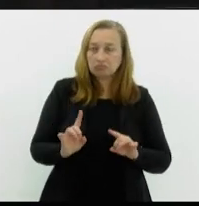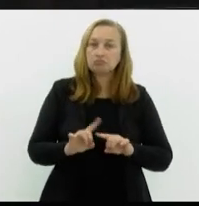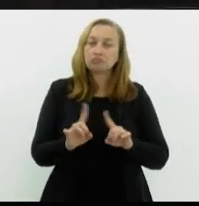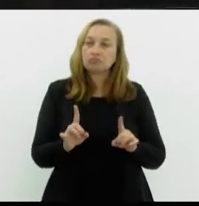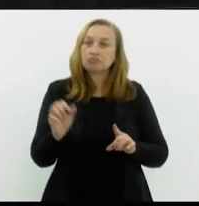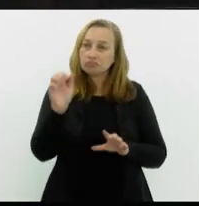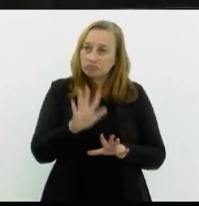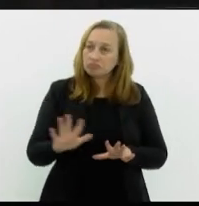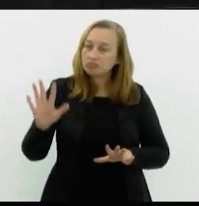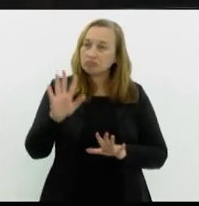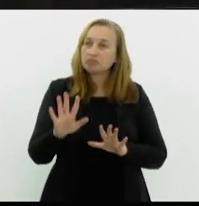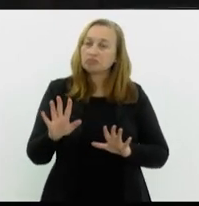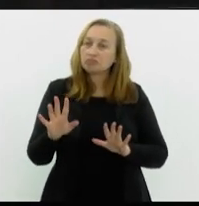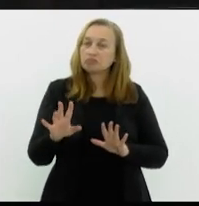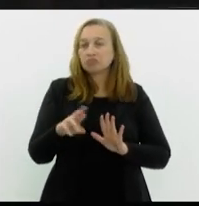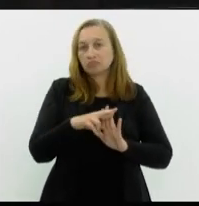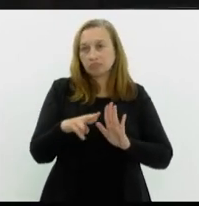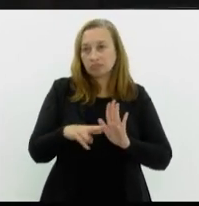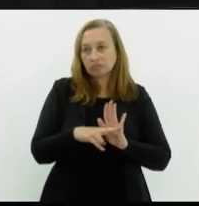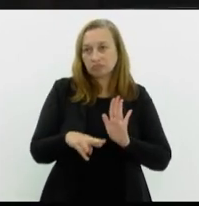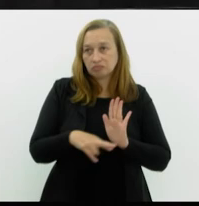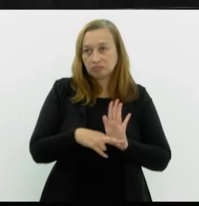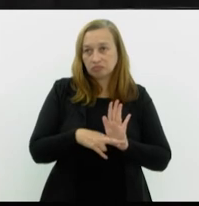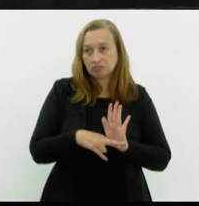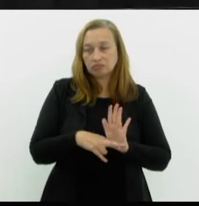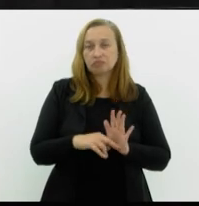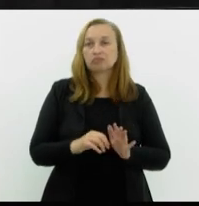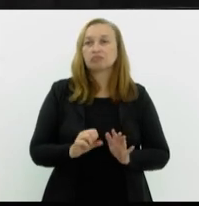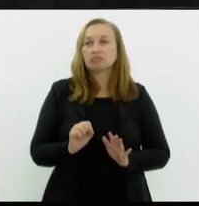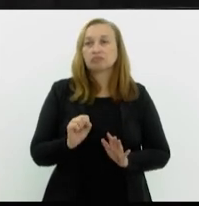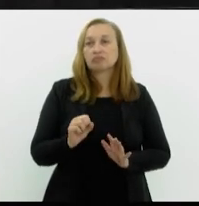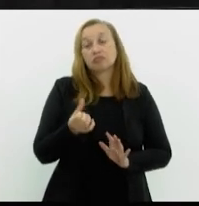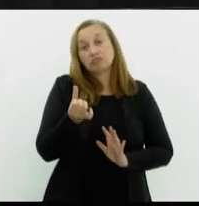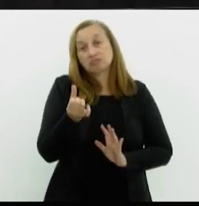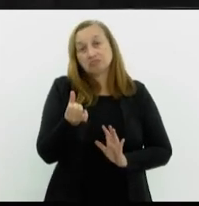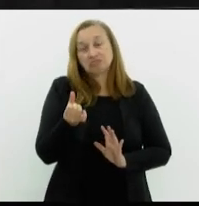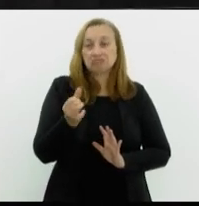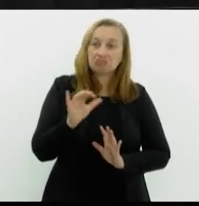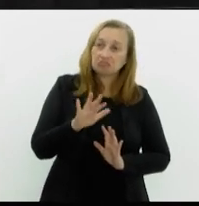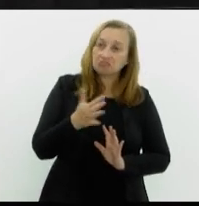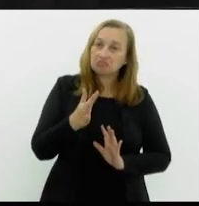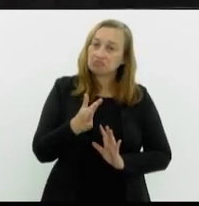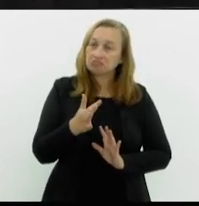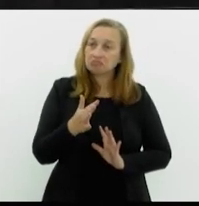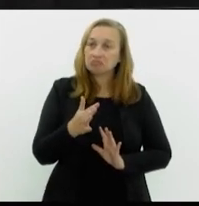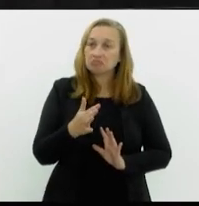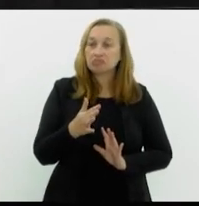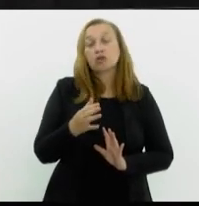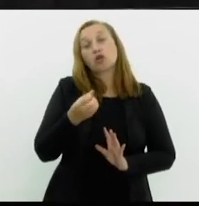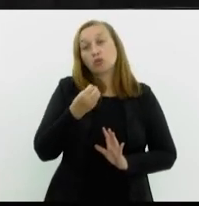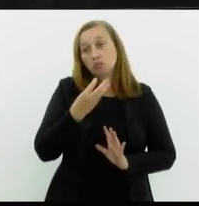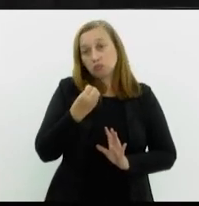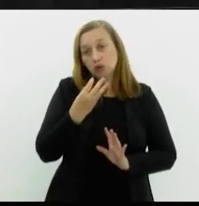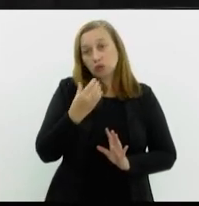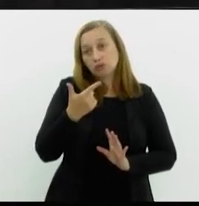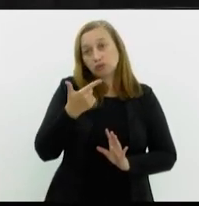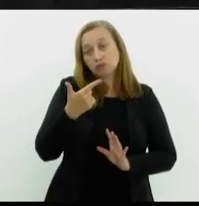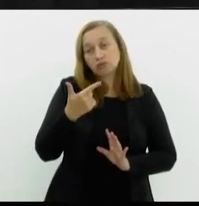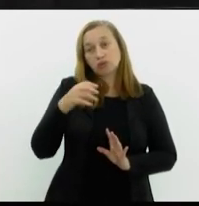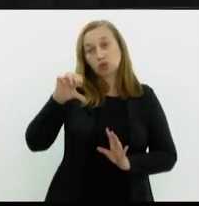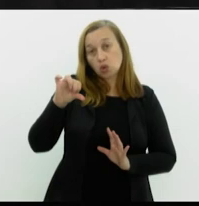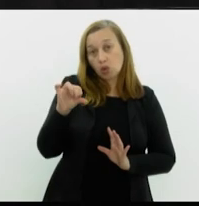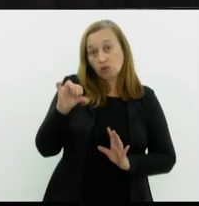geral que não seja mais 3, seja no mínimo 6. O ideal era que fosse pelo menos